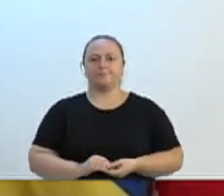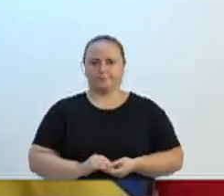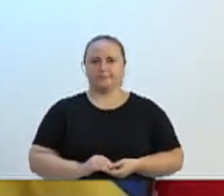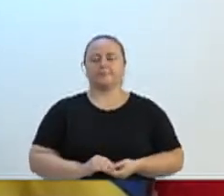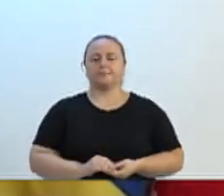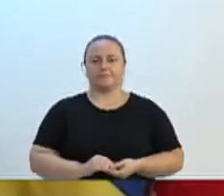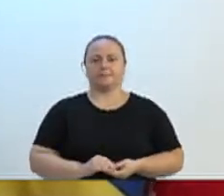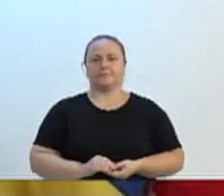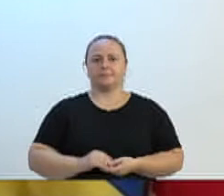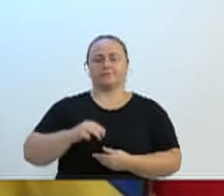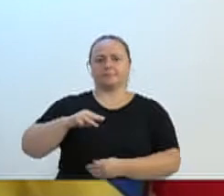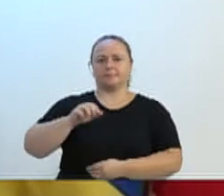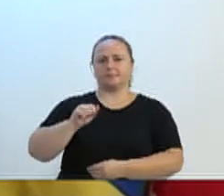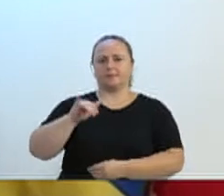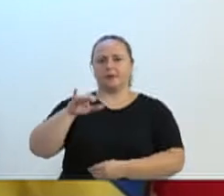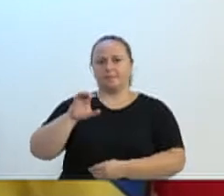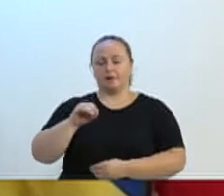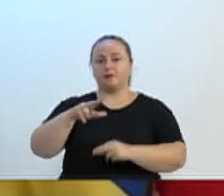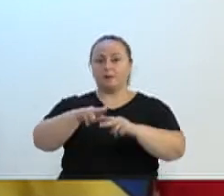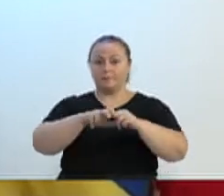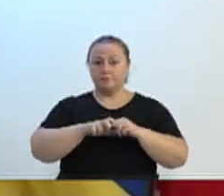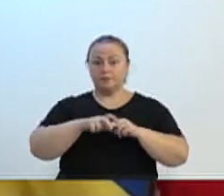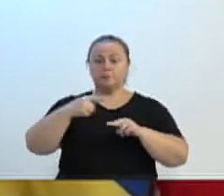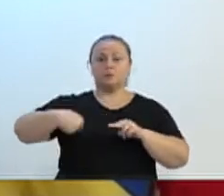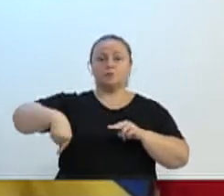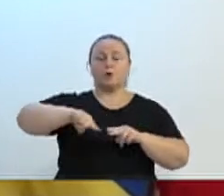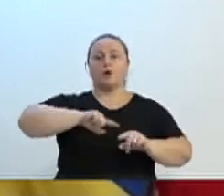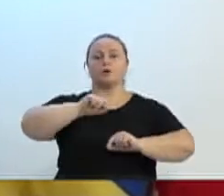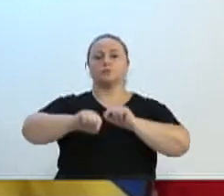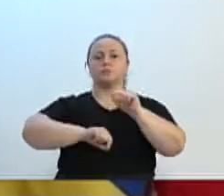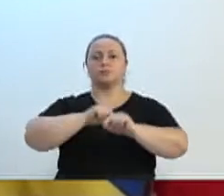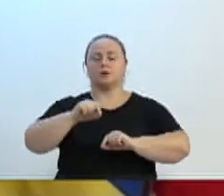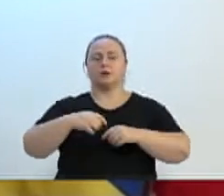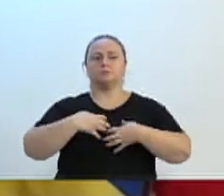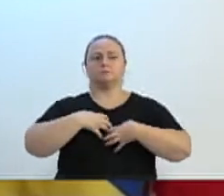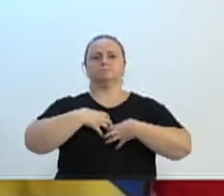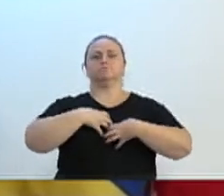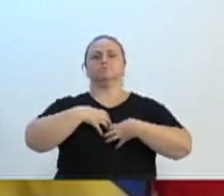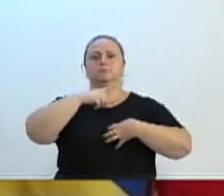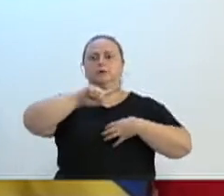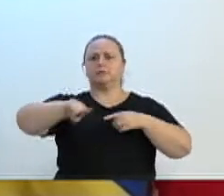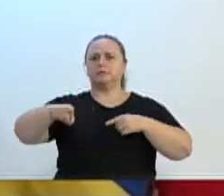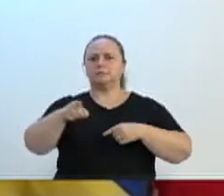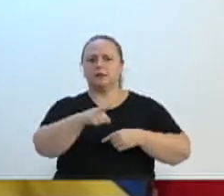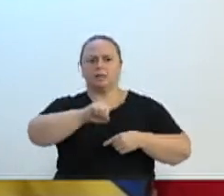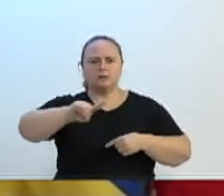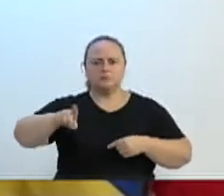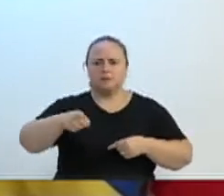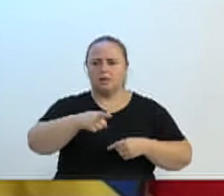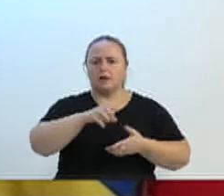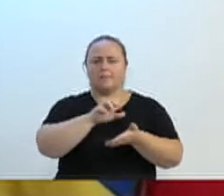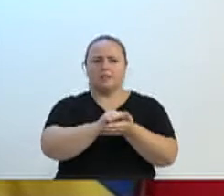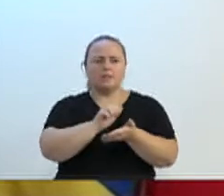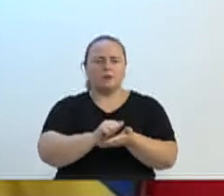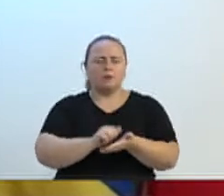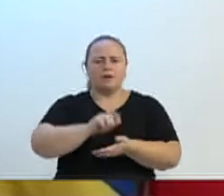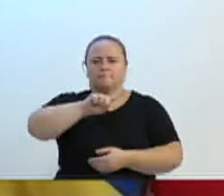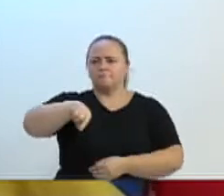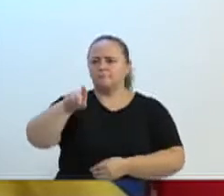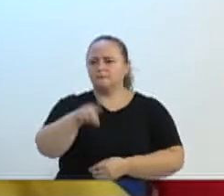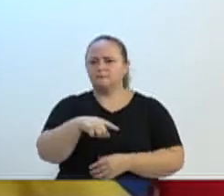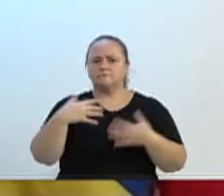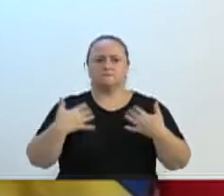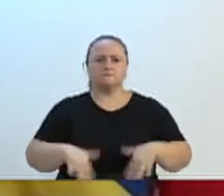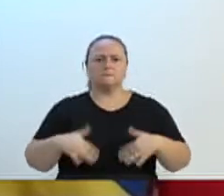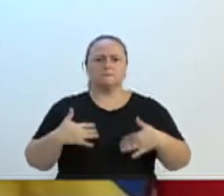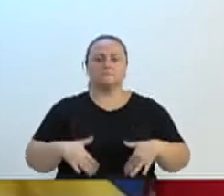foi a fala que nos levou a enfrentar cruelmente o fenômeno do cancelamento das matrículas. Precisamos de ajuda